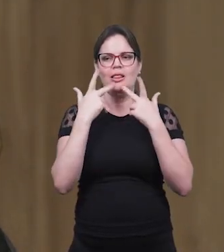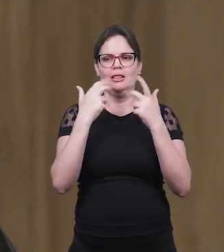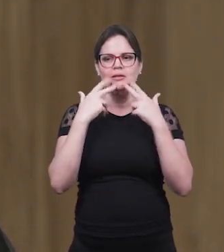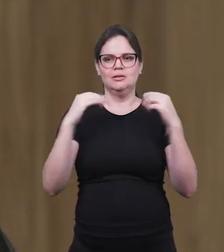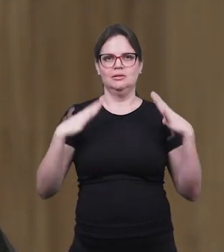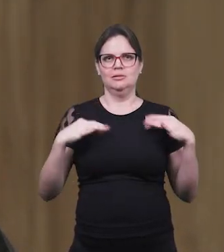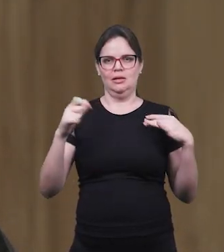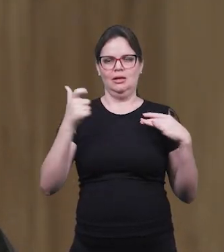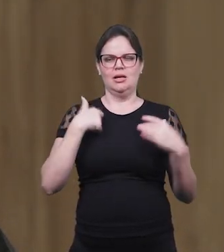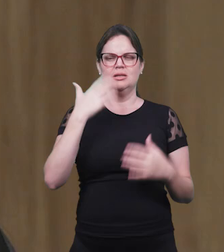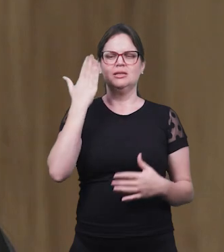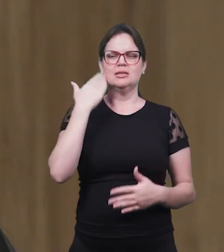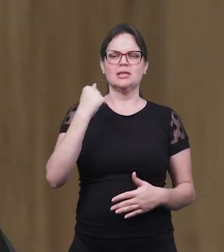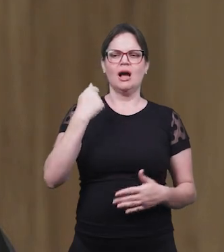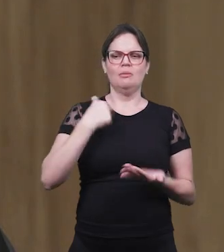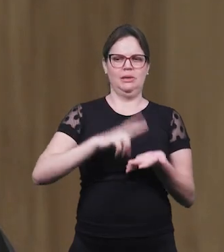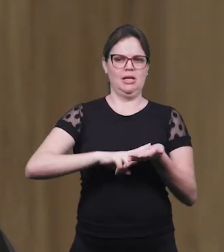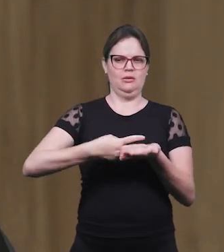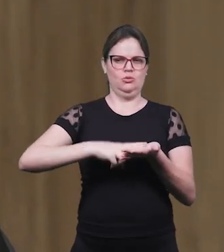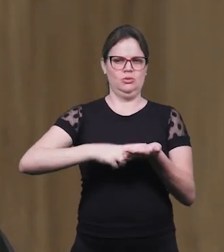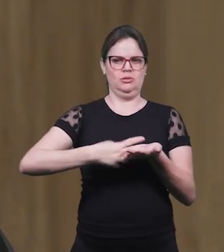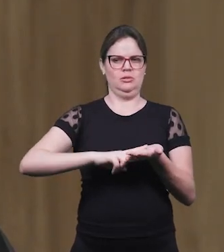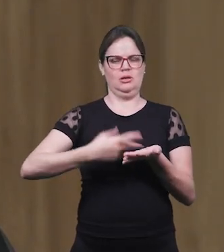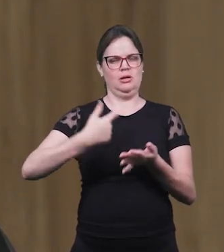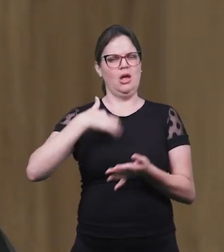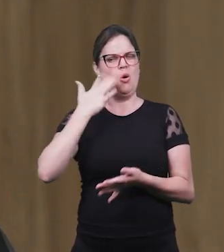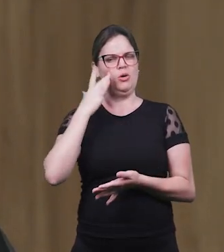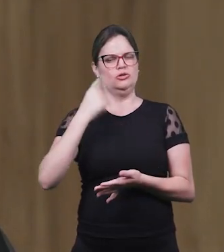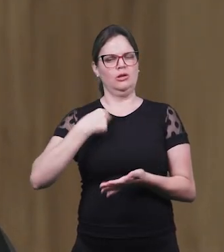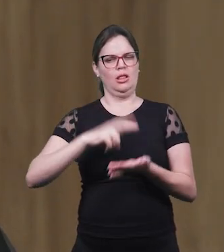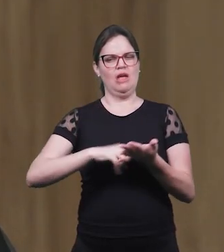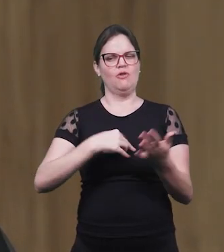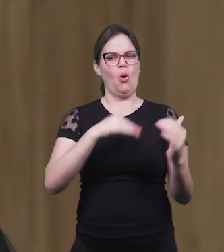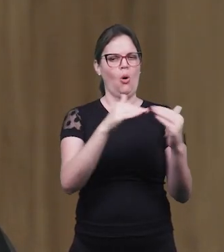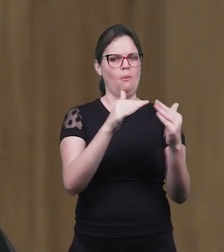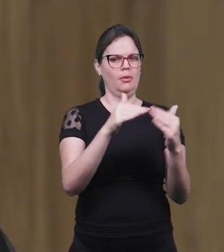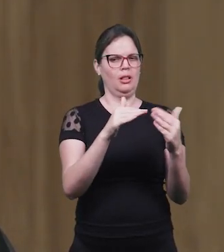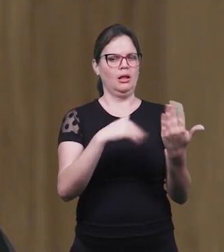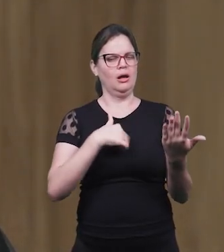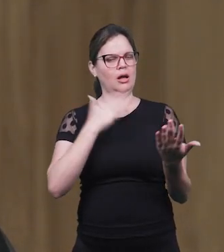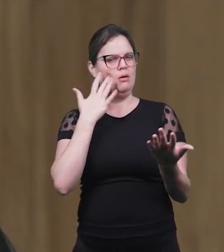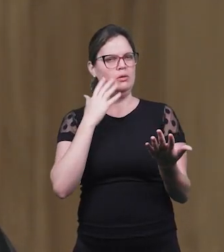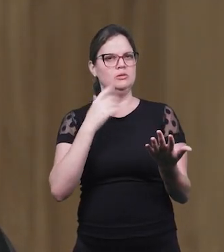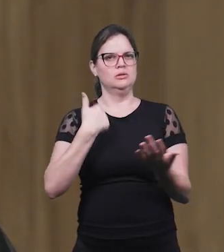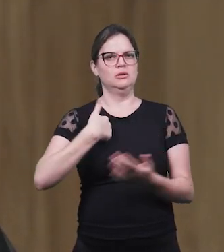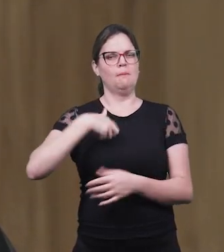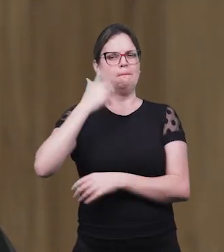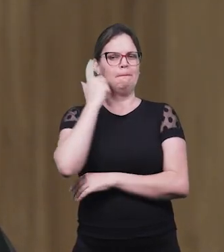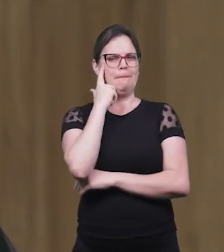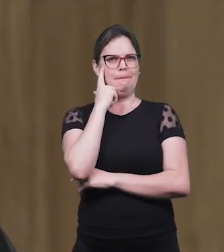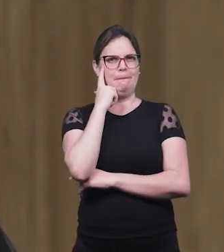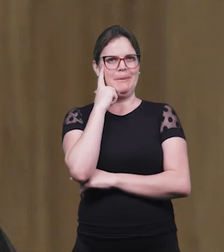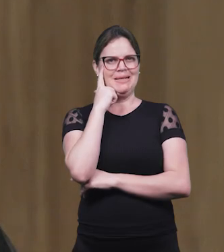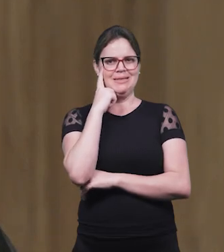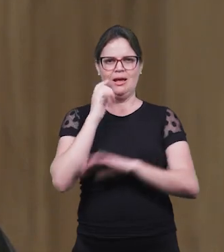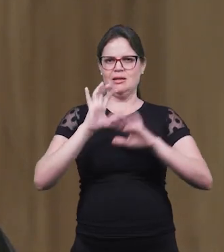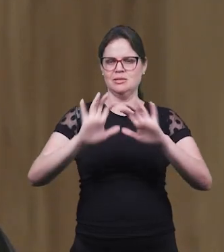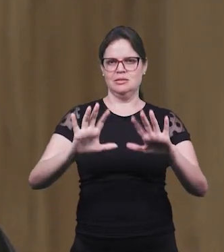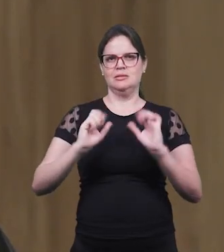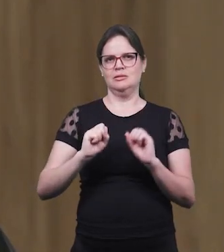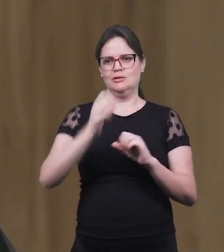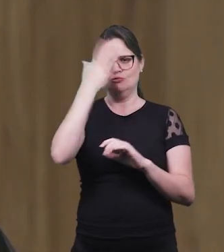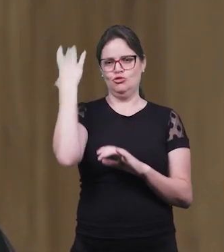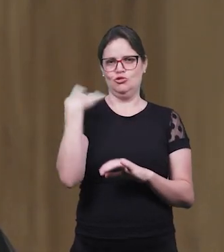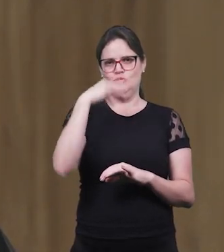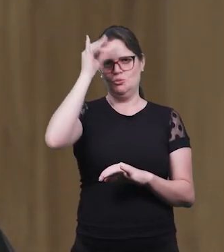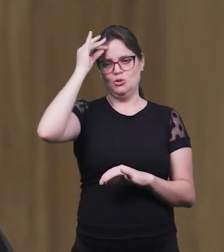interpreta aquilo ali que está falando. Eles devem, né, combinar aquilo tudo. E eu pensei que fosse assim que o Senhor falava lá no